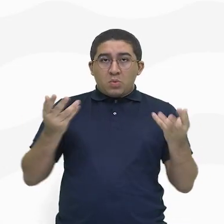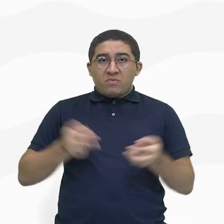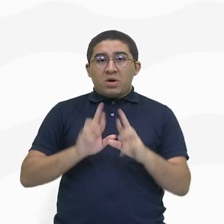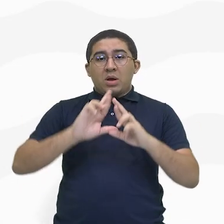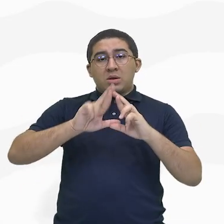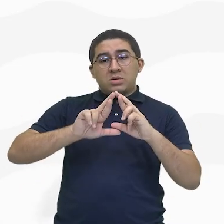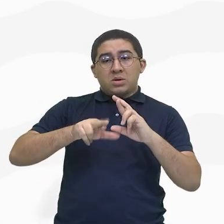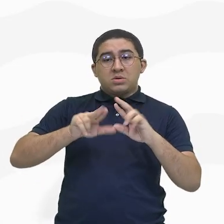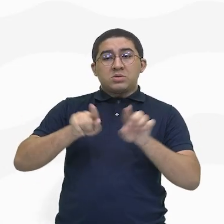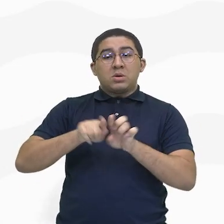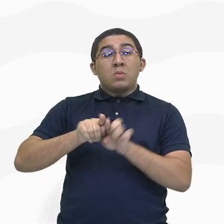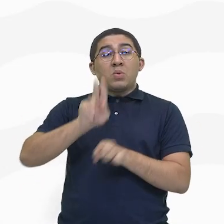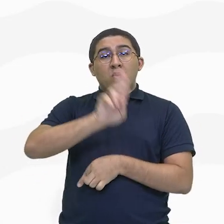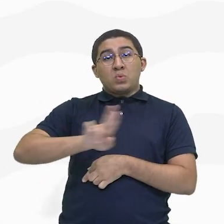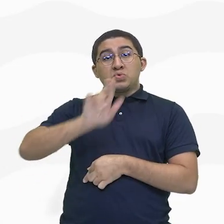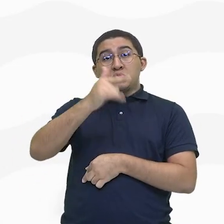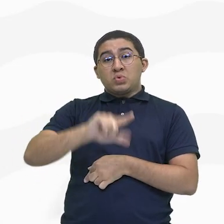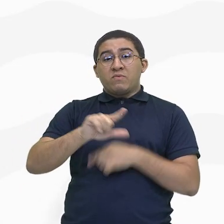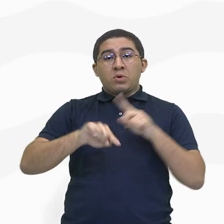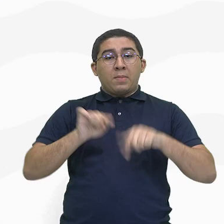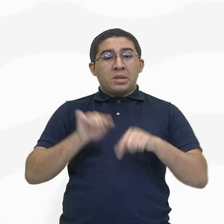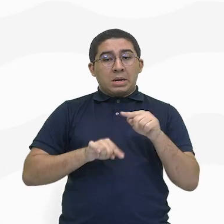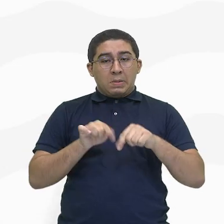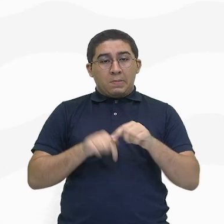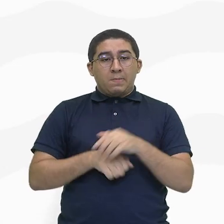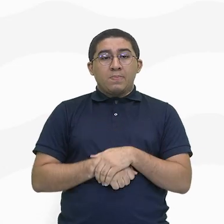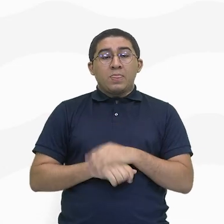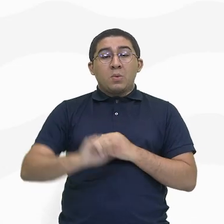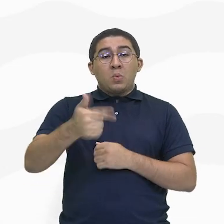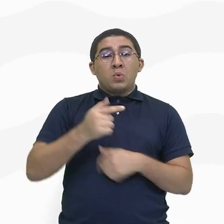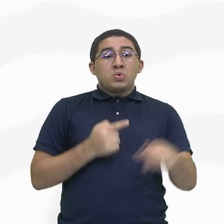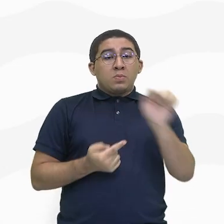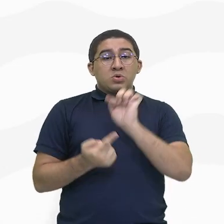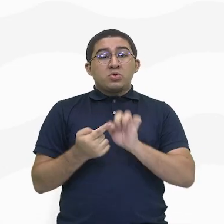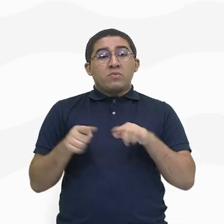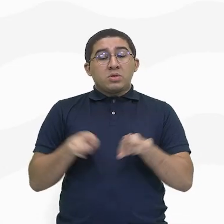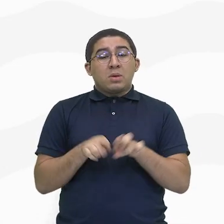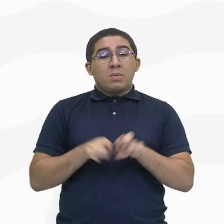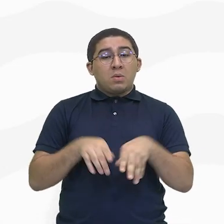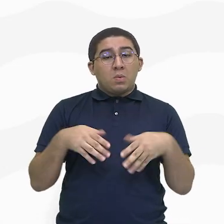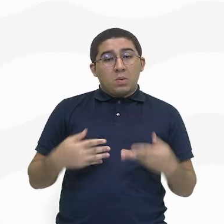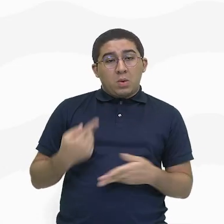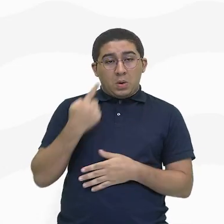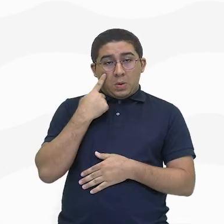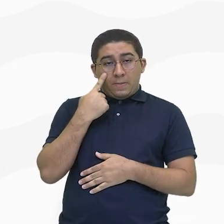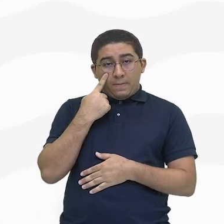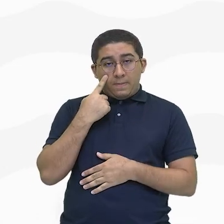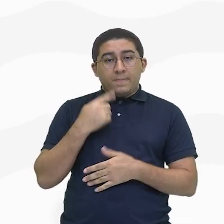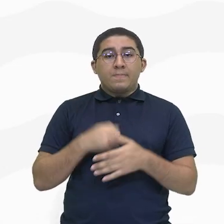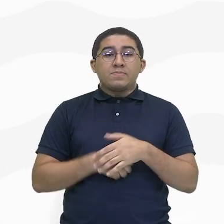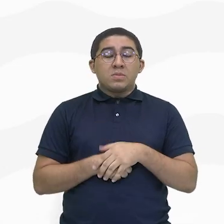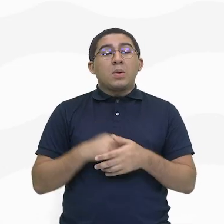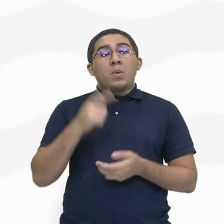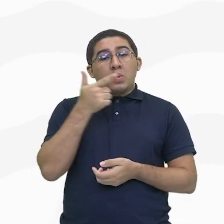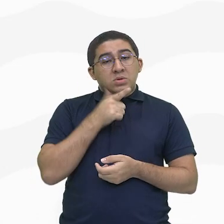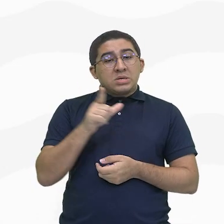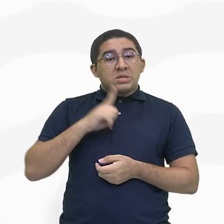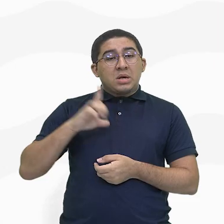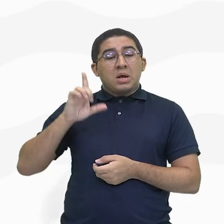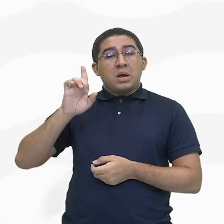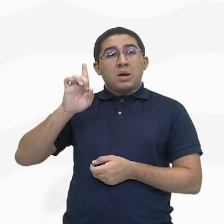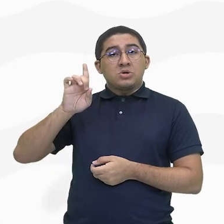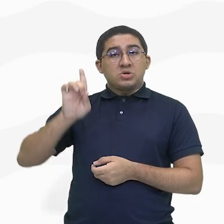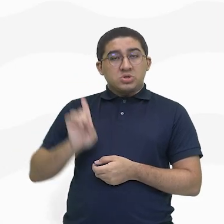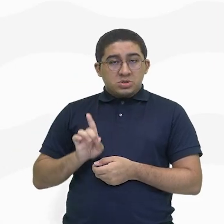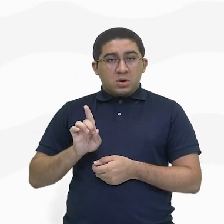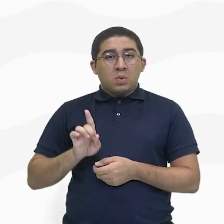a reutilização de materiais. O outro objetivo, uma outra meta do ODS, alcançar a gestão sustentável